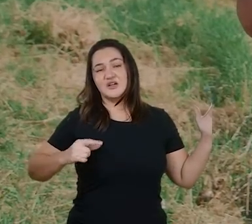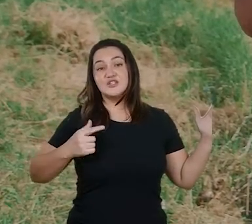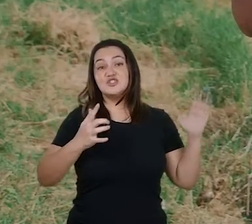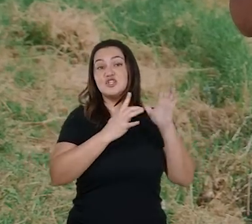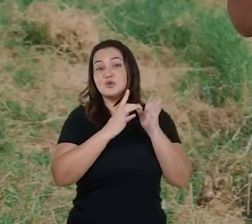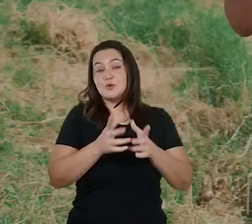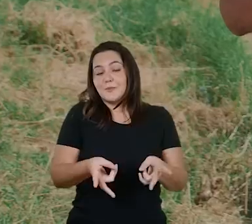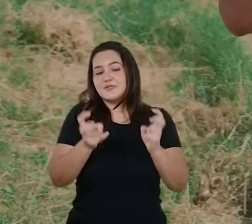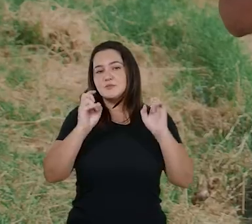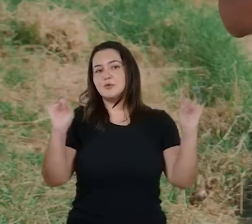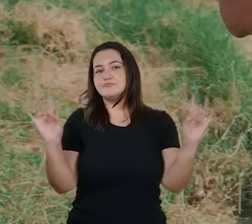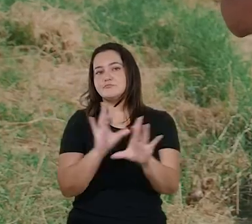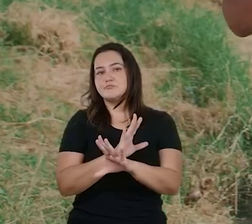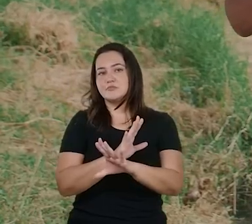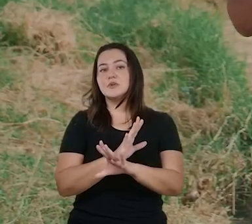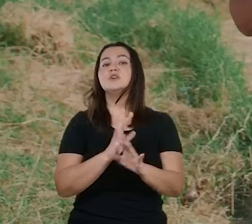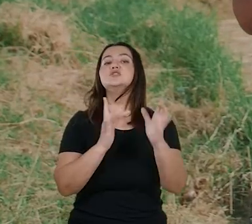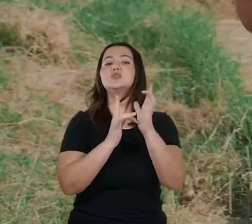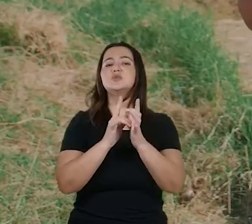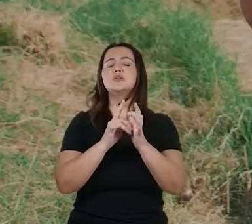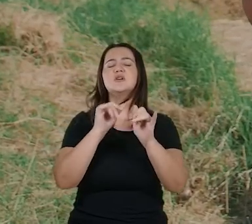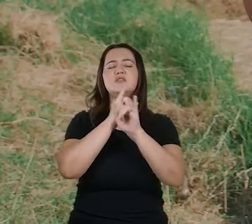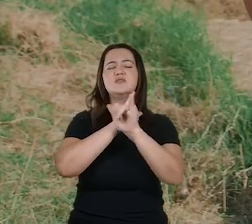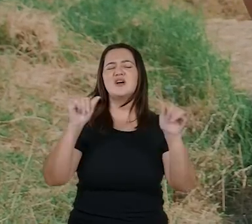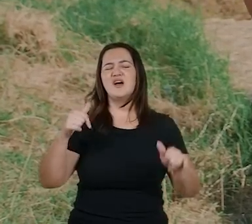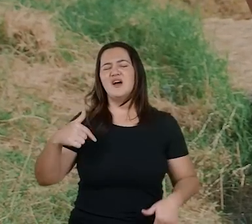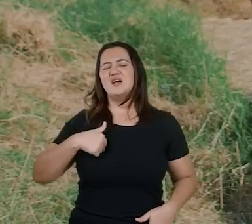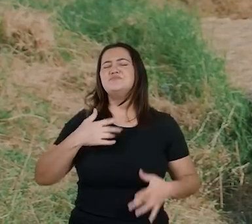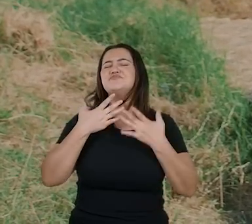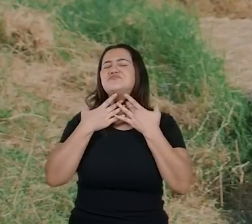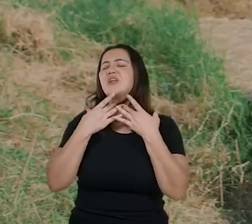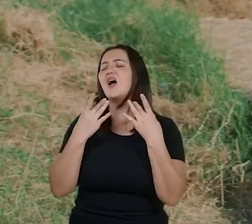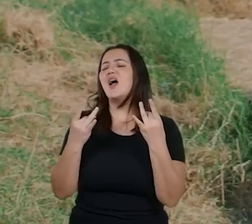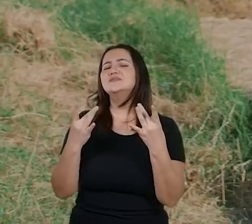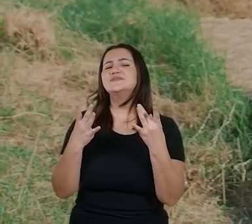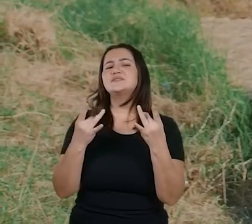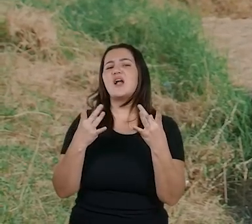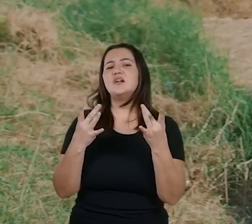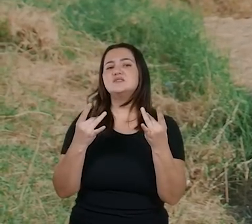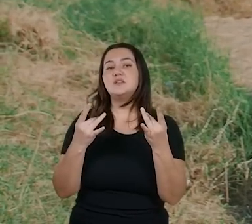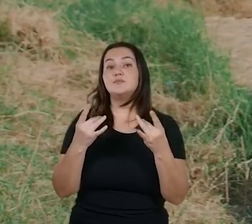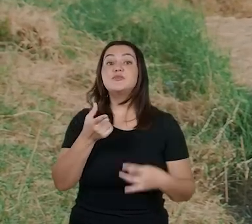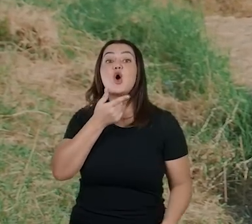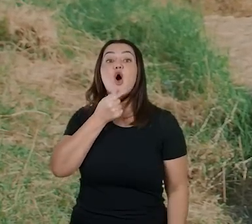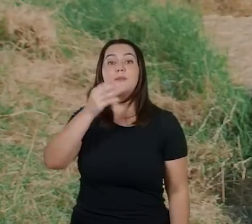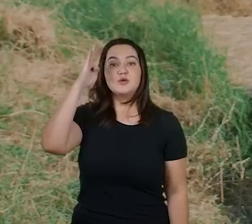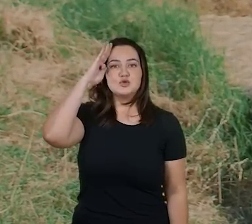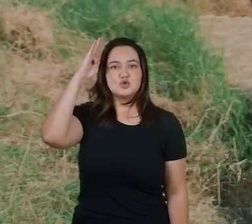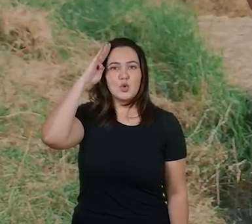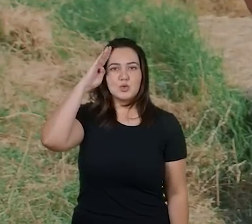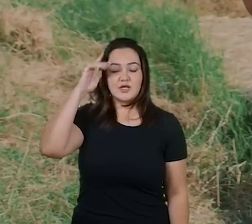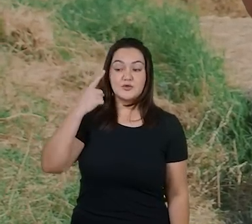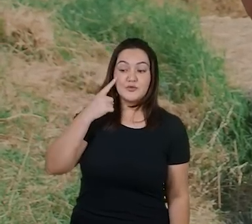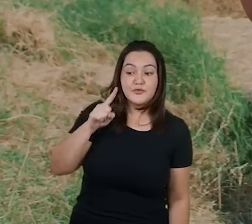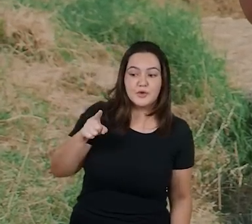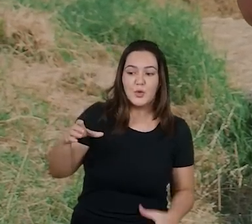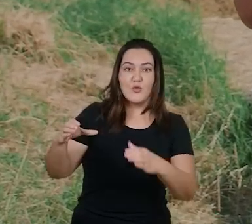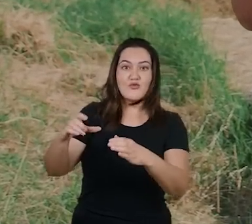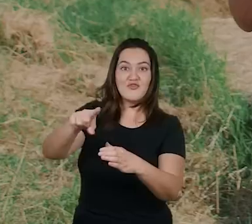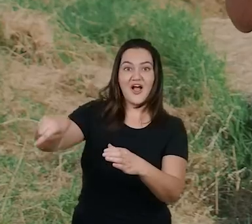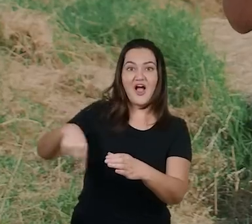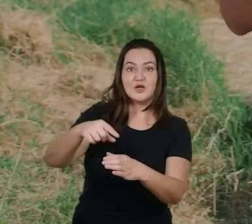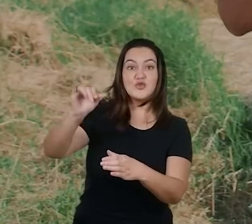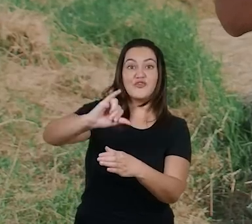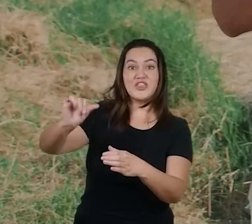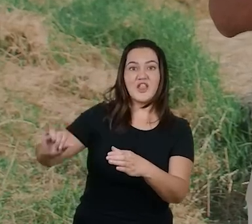a Escritura, disse: tenho sede. Estava ali um vaso cheio de vinagre. Embeberam